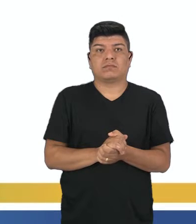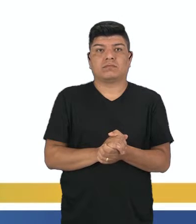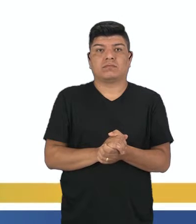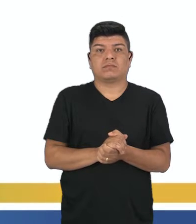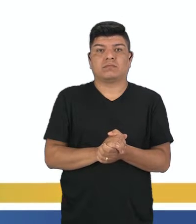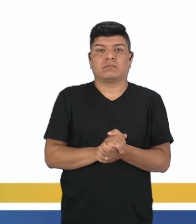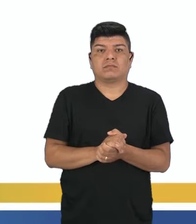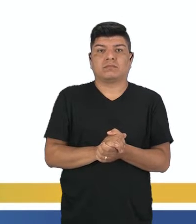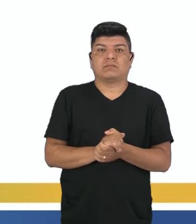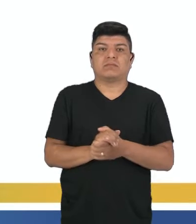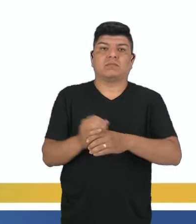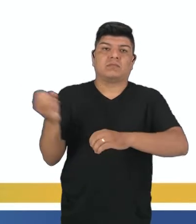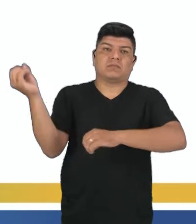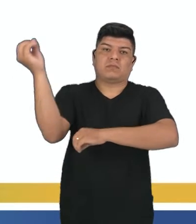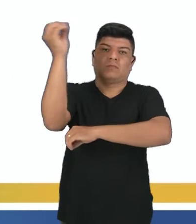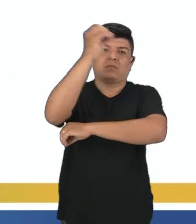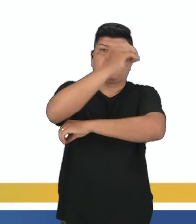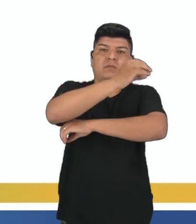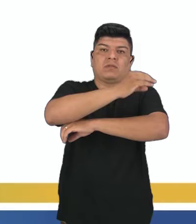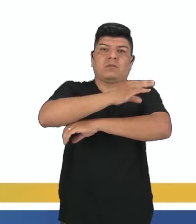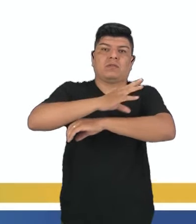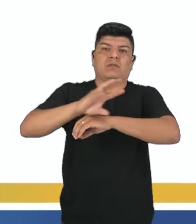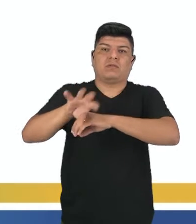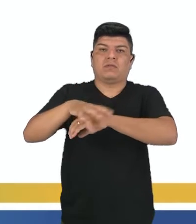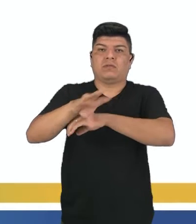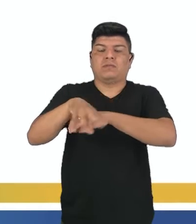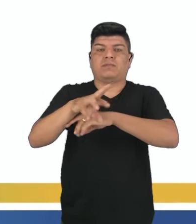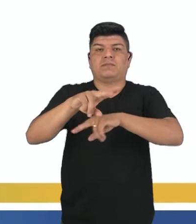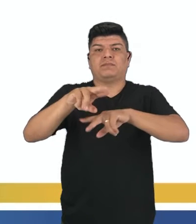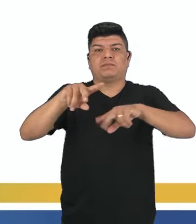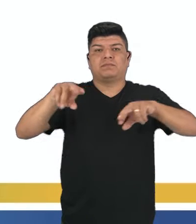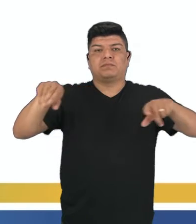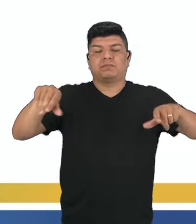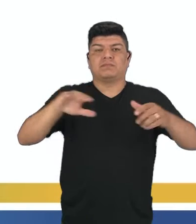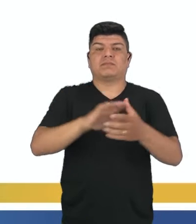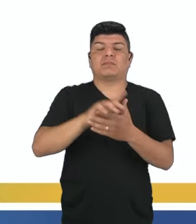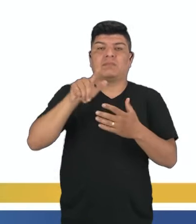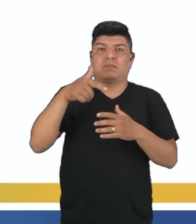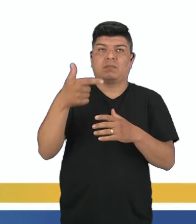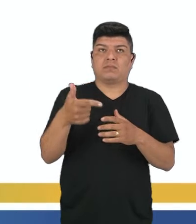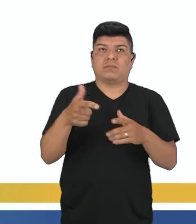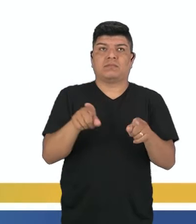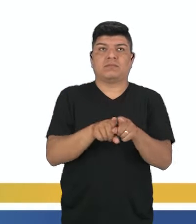esses ecossistemas diferenciados. E também para outros